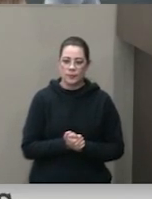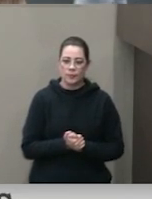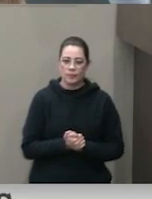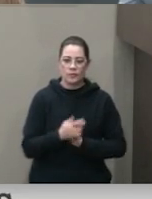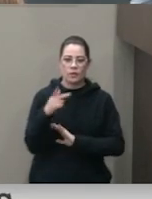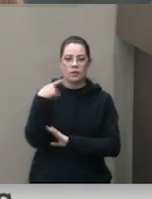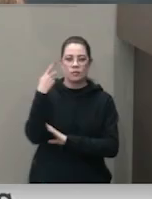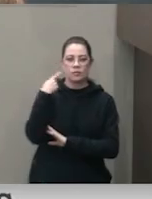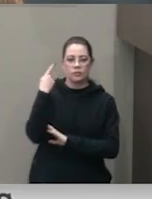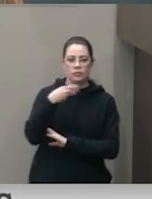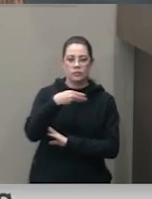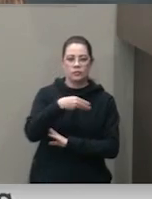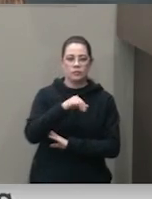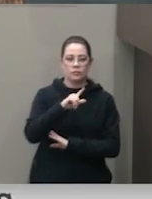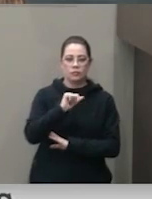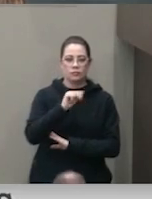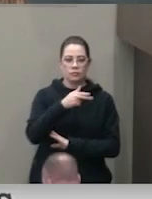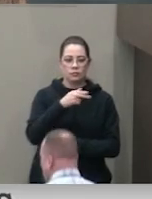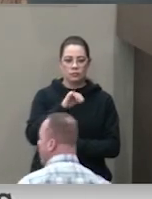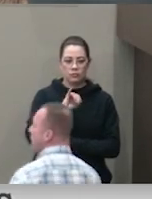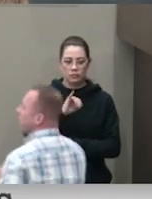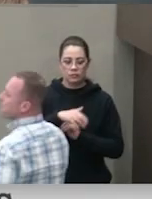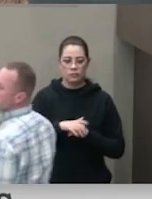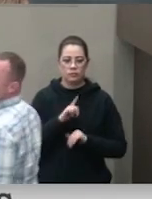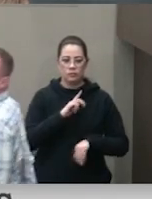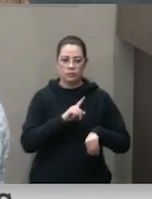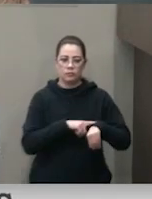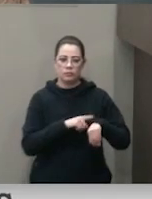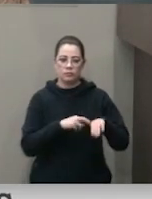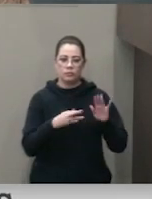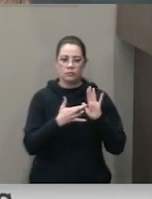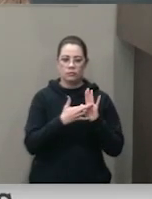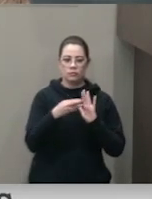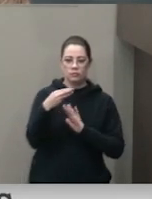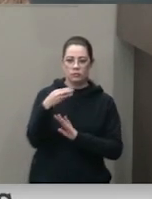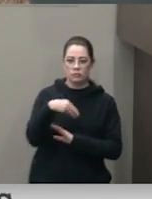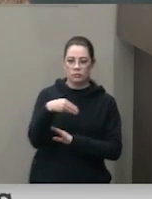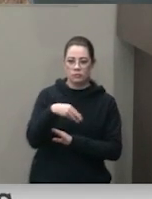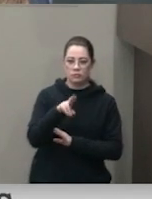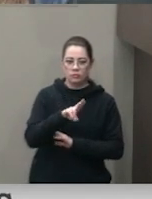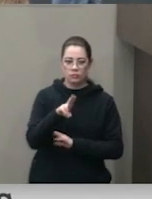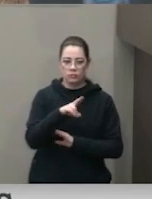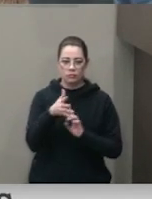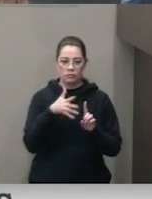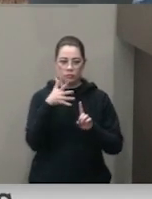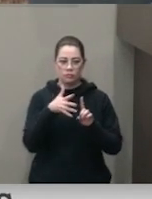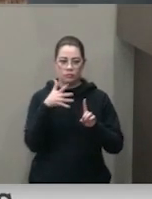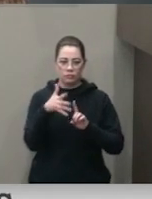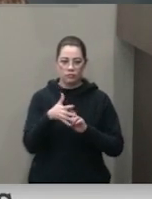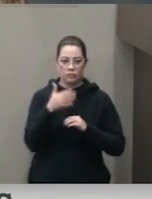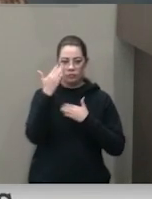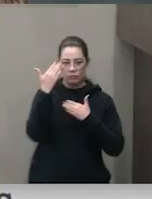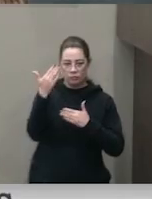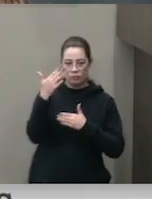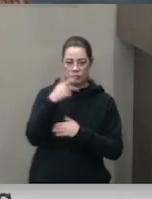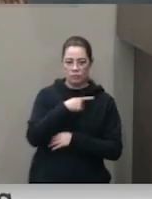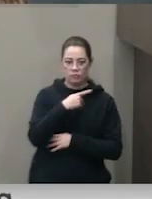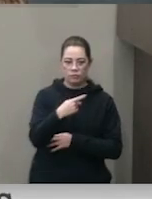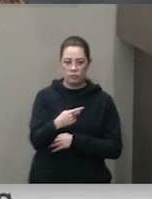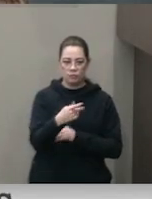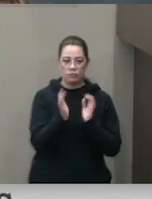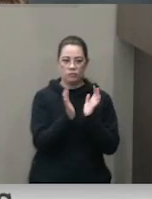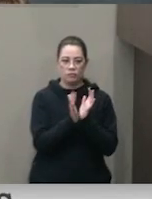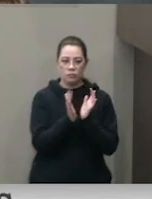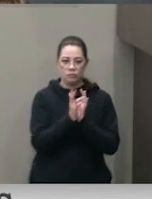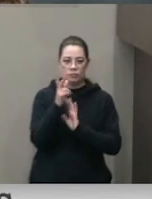Vereador Diego Milani, Vossa Excelência tem 3 minutos de liderança para uso da tribuna. Obrigado, presidente.